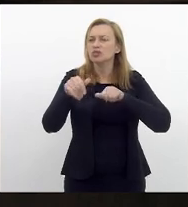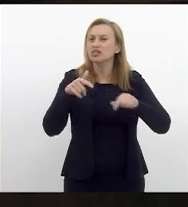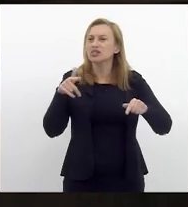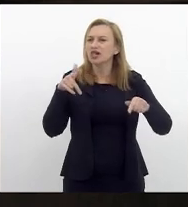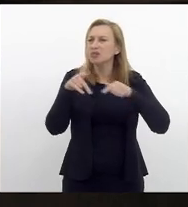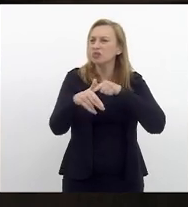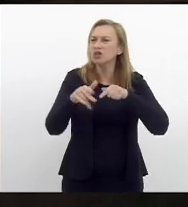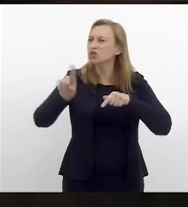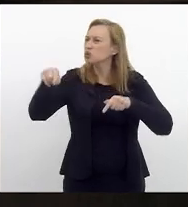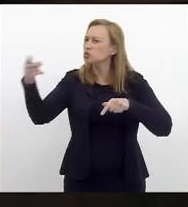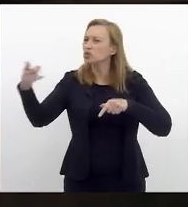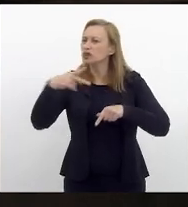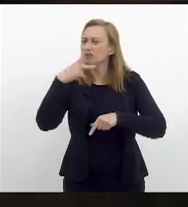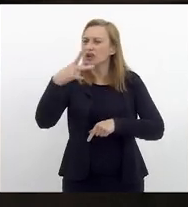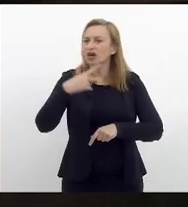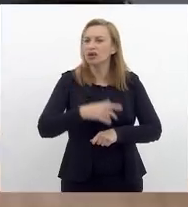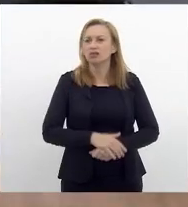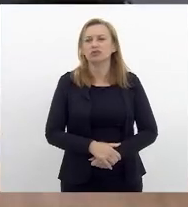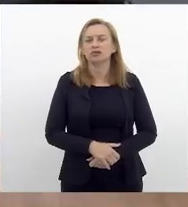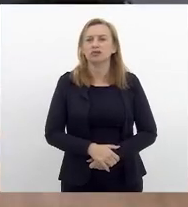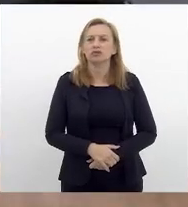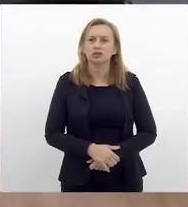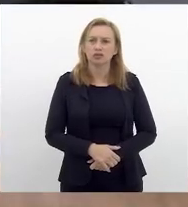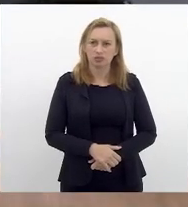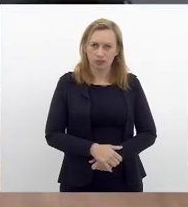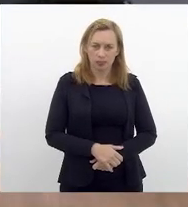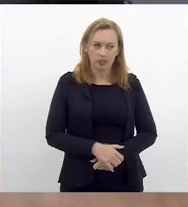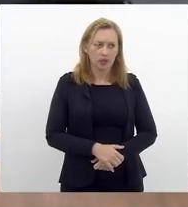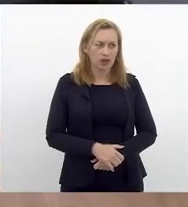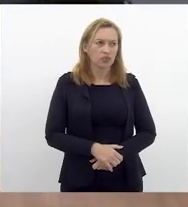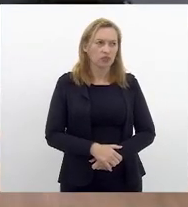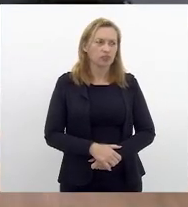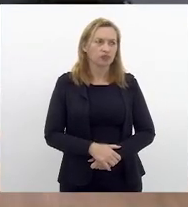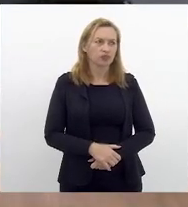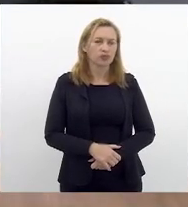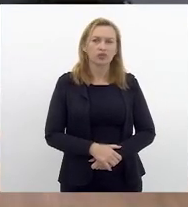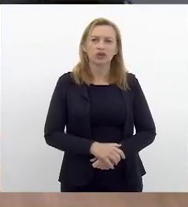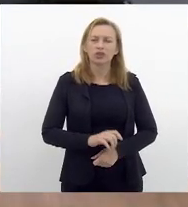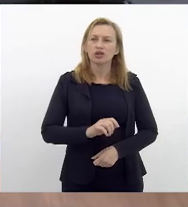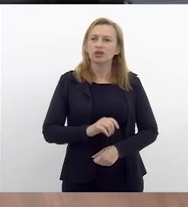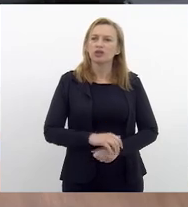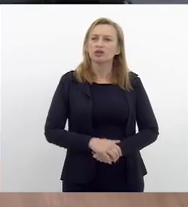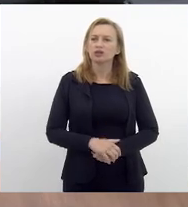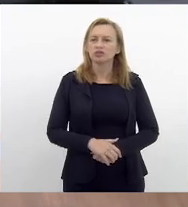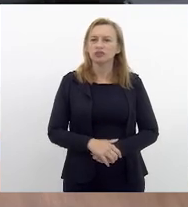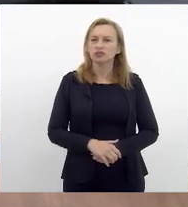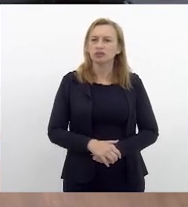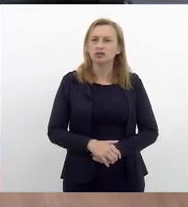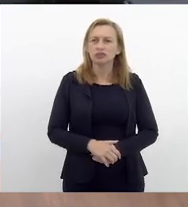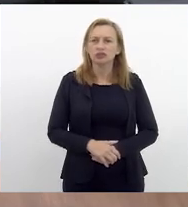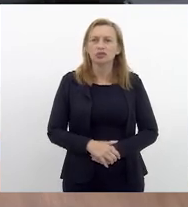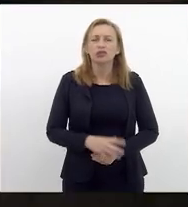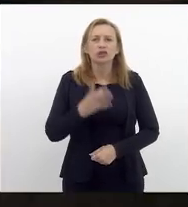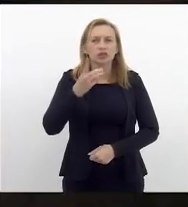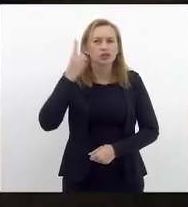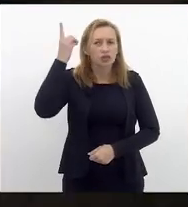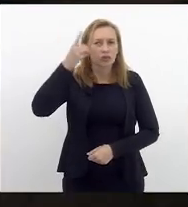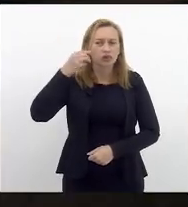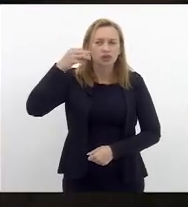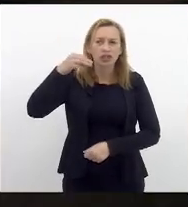os demais participarem. Por favor, manter os microfones fechados. Deputado Carlos